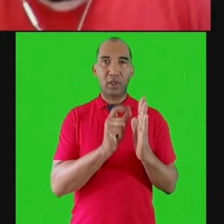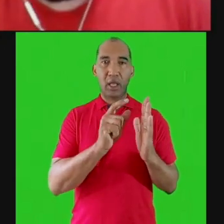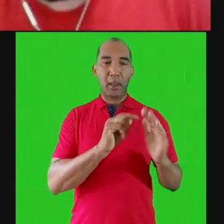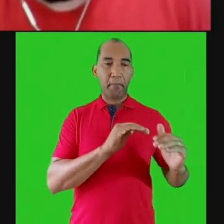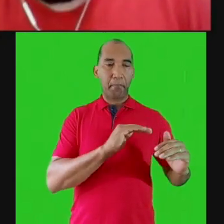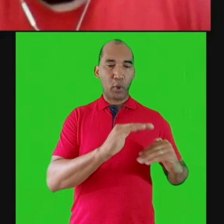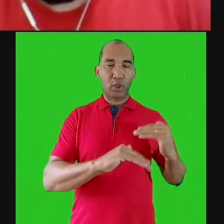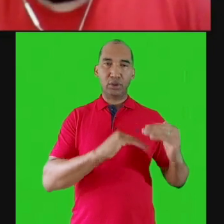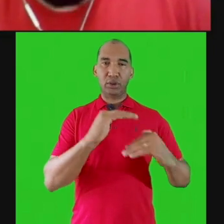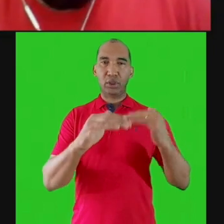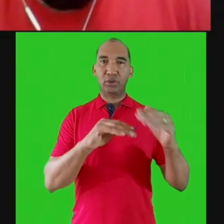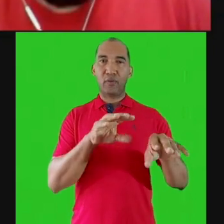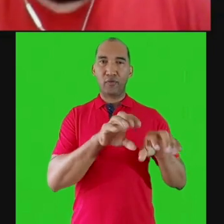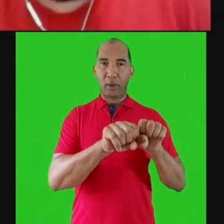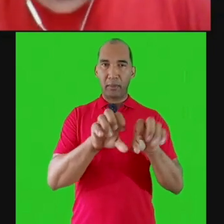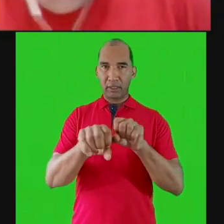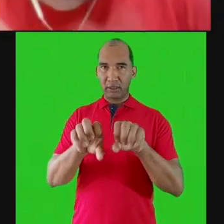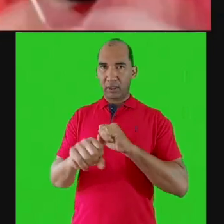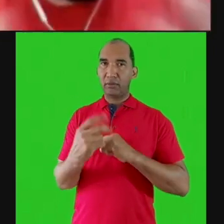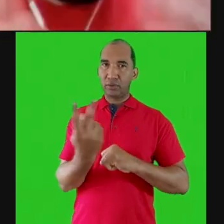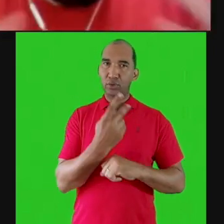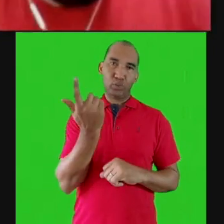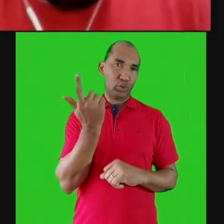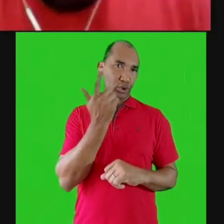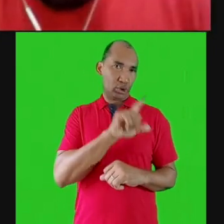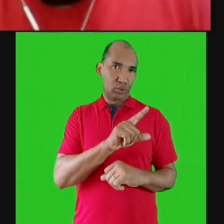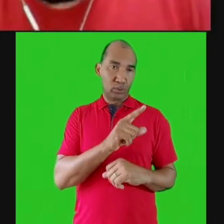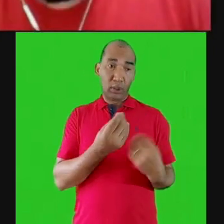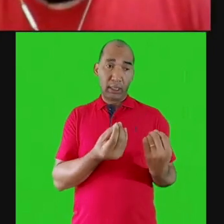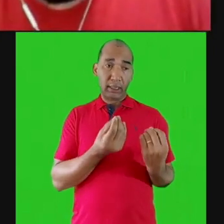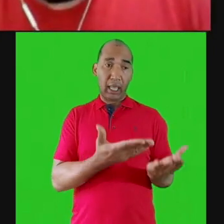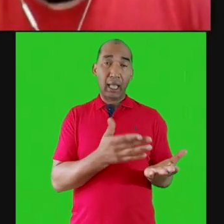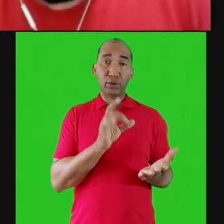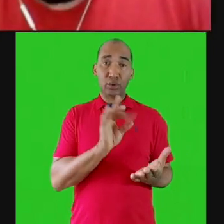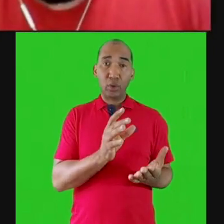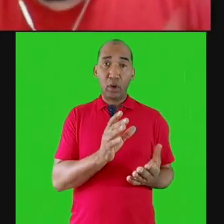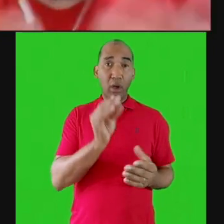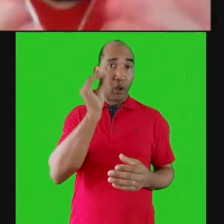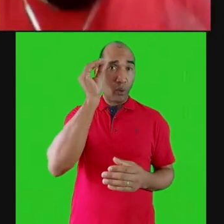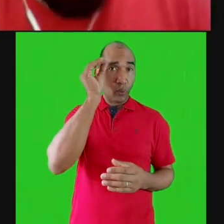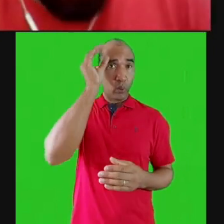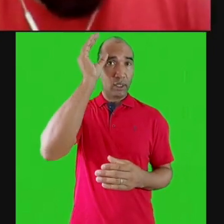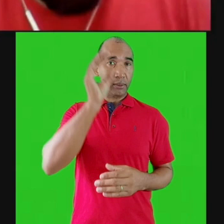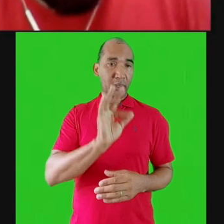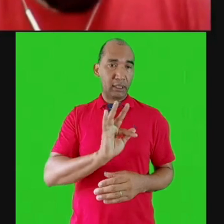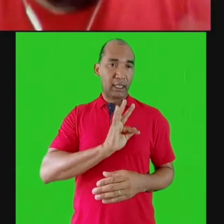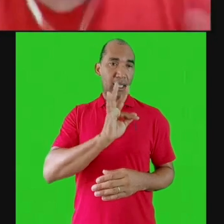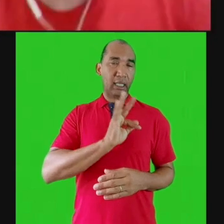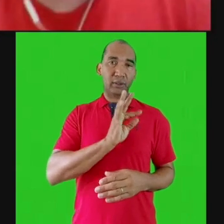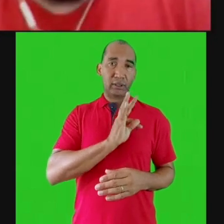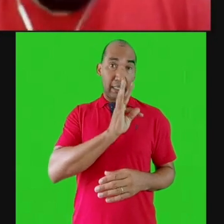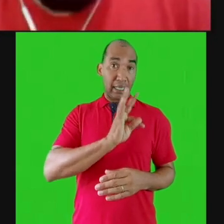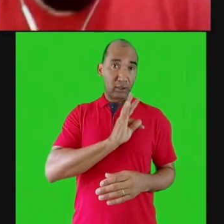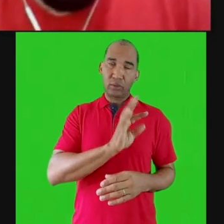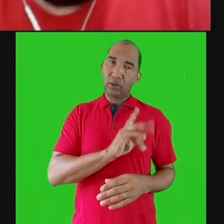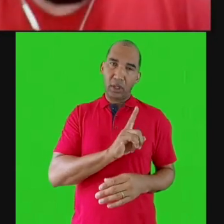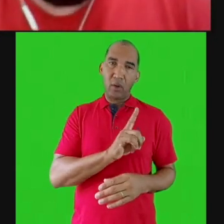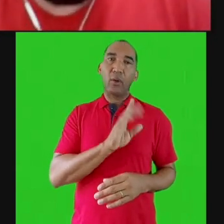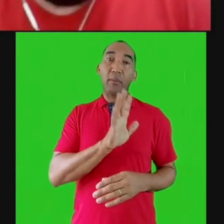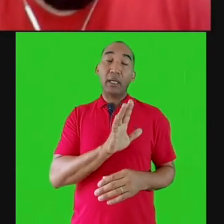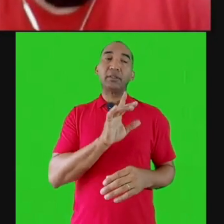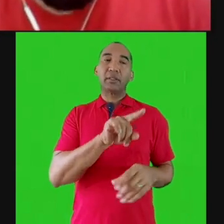esse processo de formação que a gente conseguiu possibilitar não só o conhecimento técnico, mas também a realização da